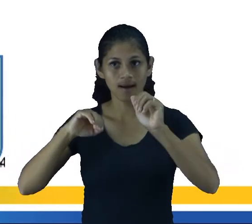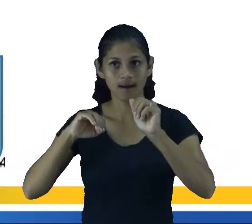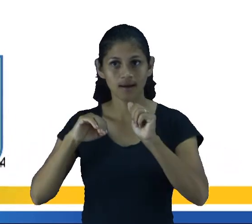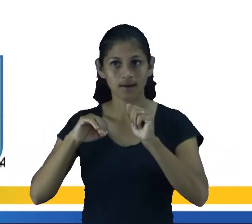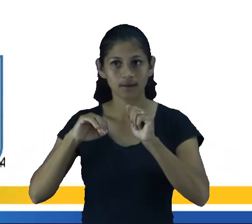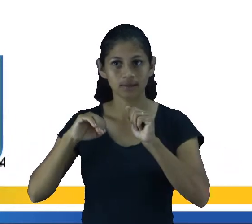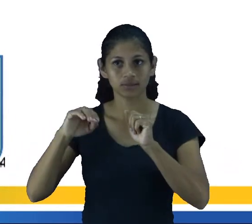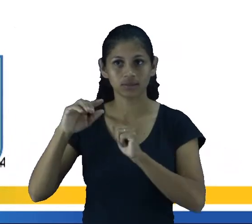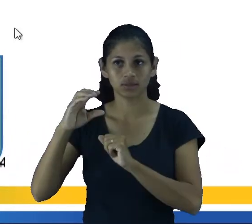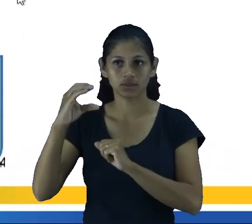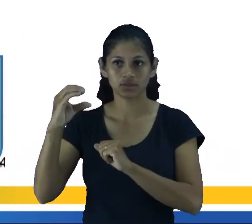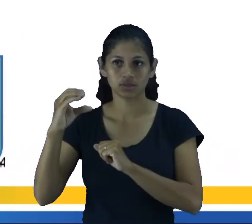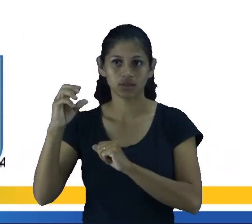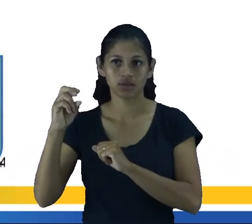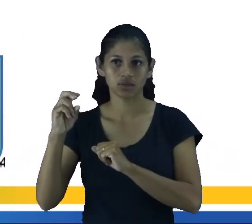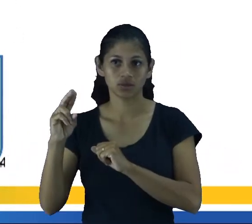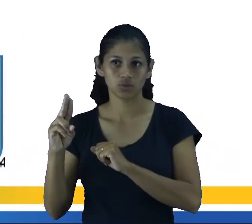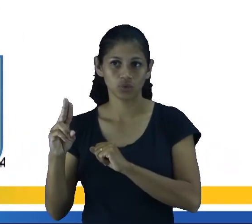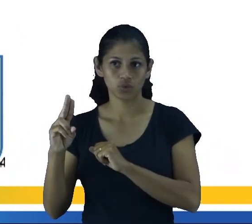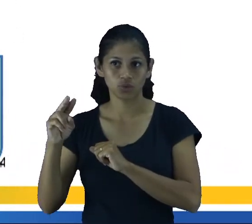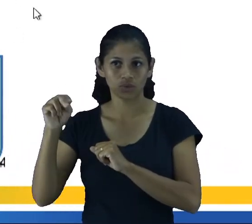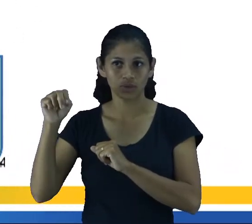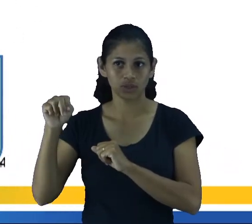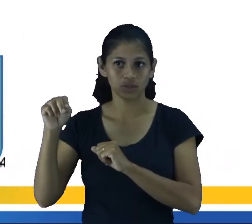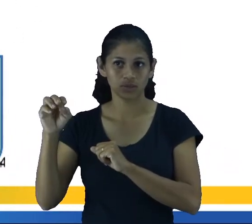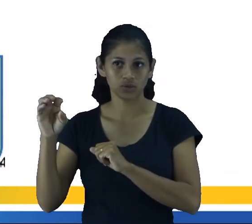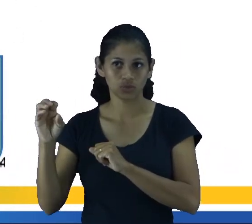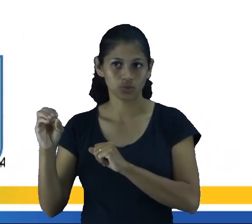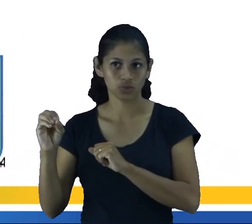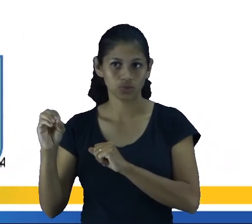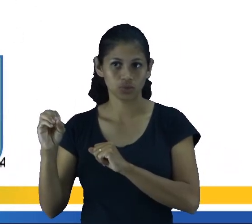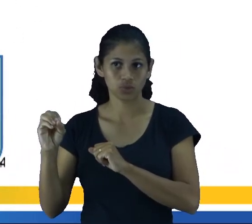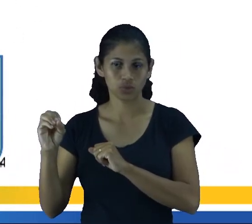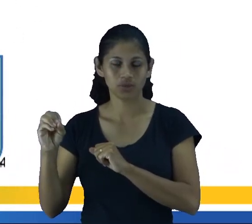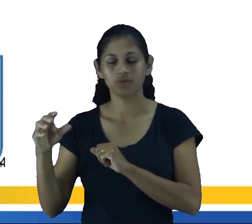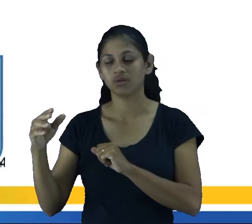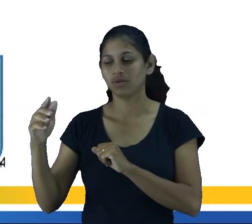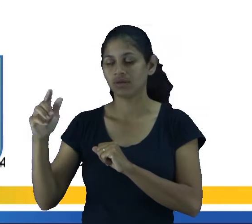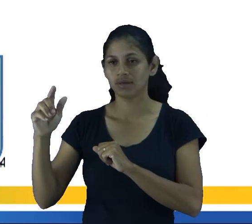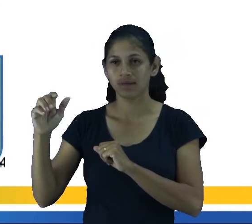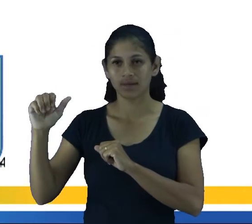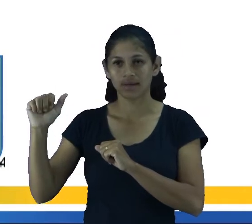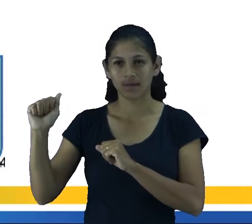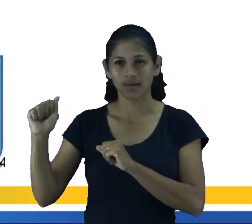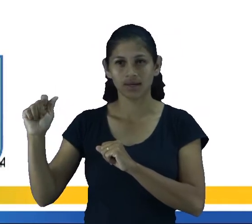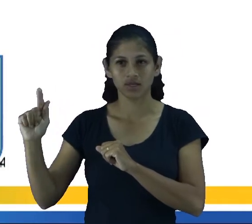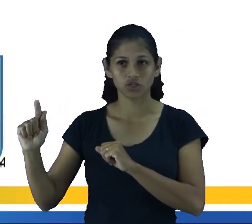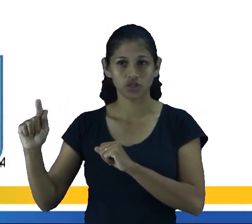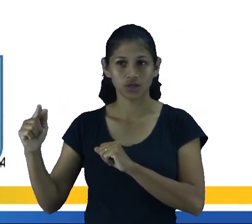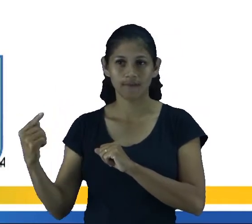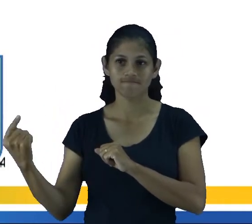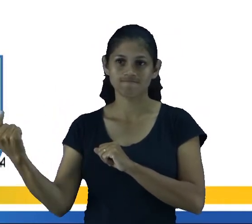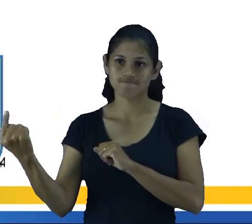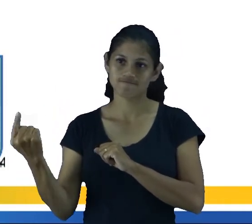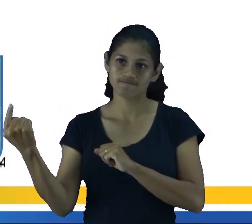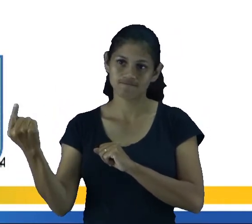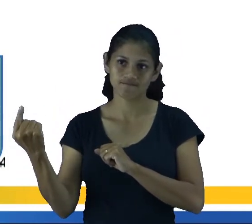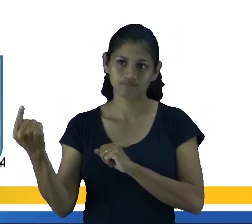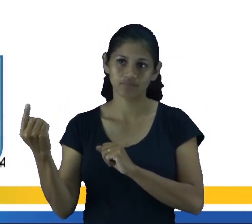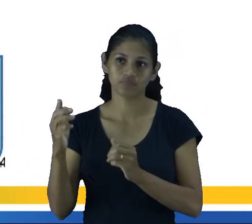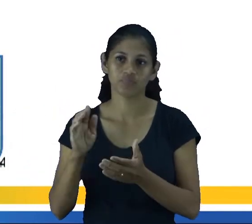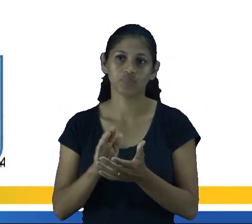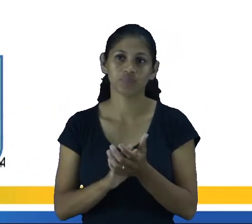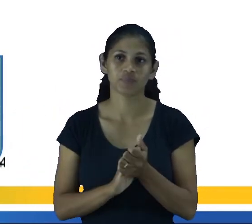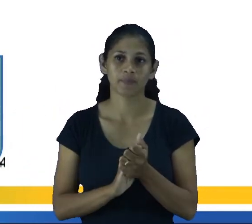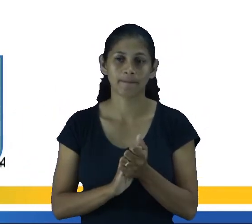do nitrato de cobre e a prata vai ficar aqui sozinha. Então, nesse tipo de reação, uma substância simples, ele